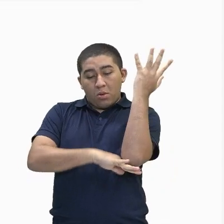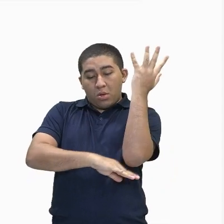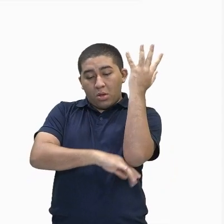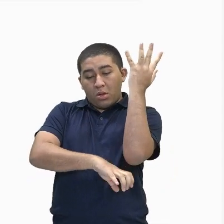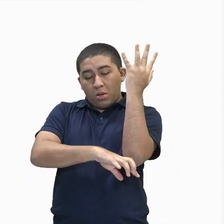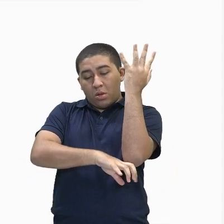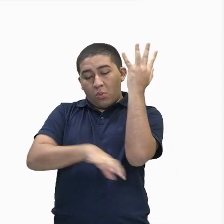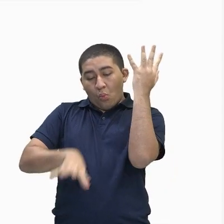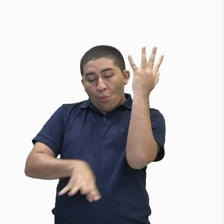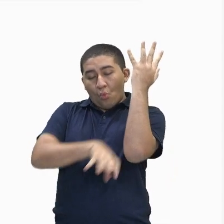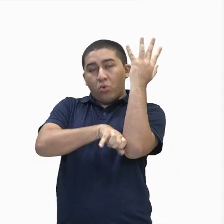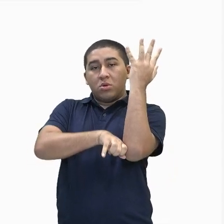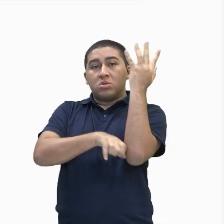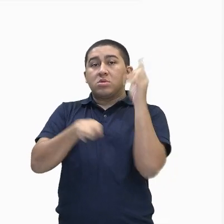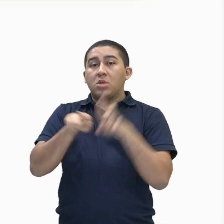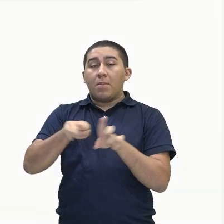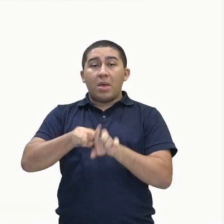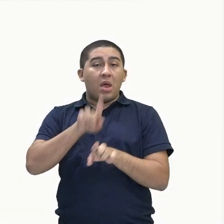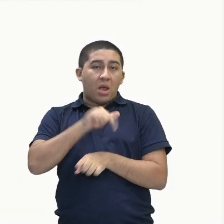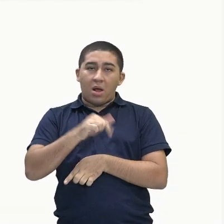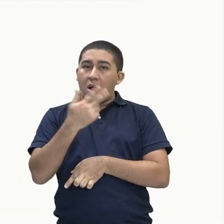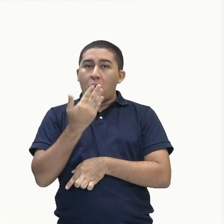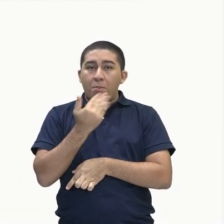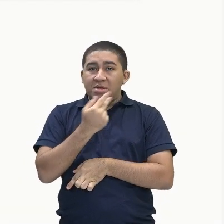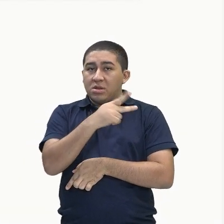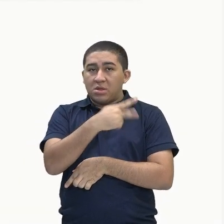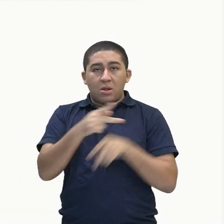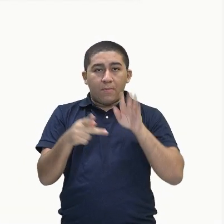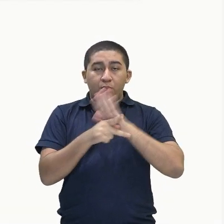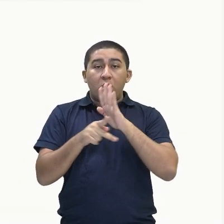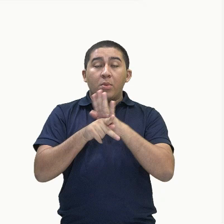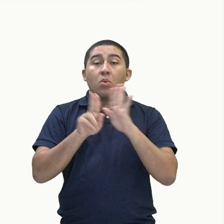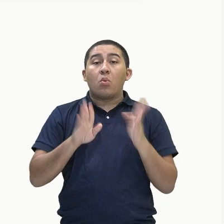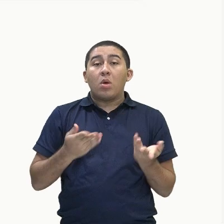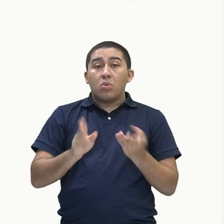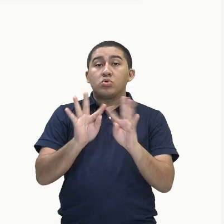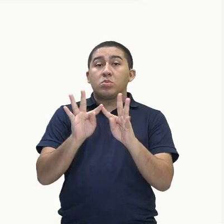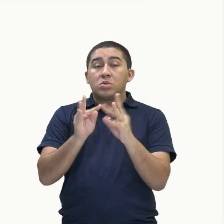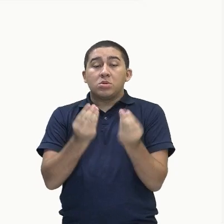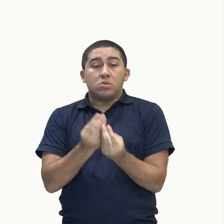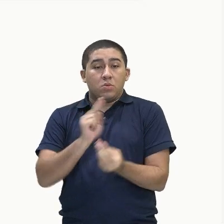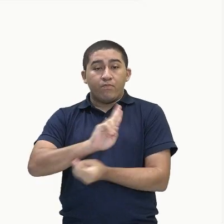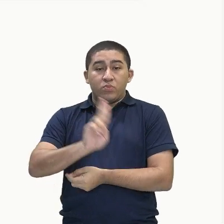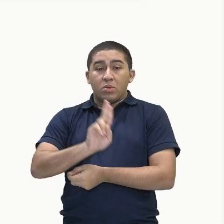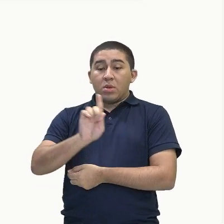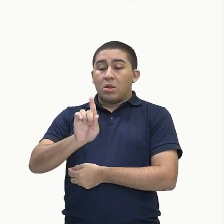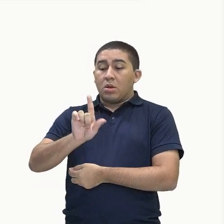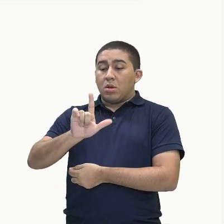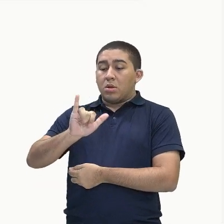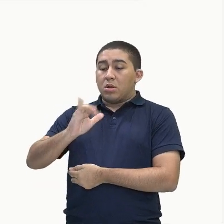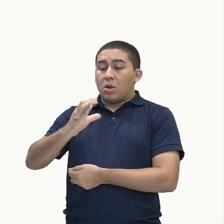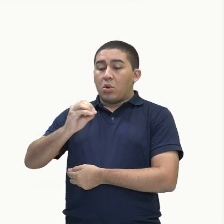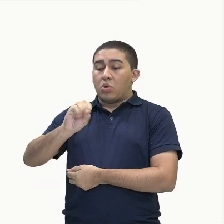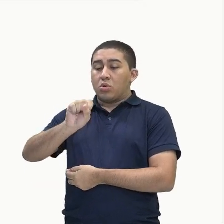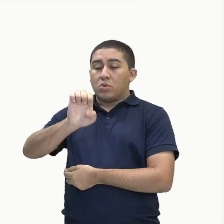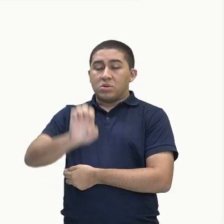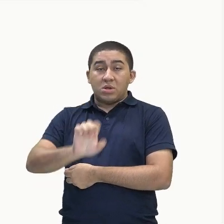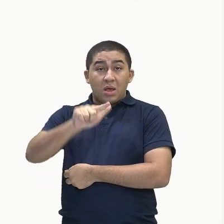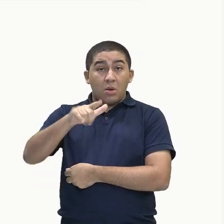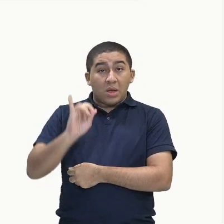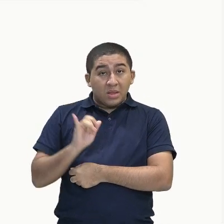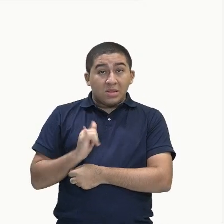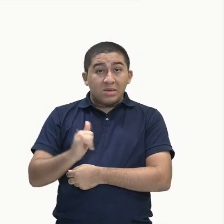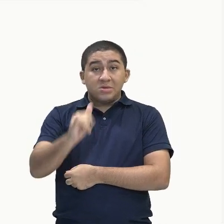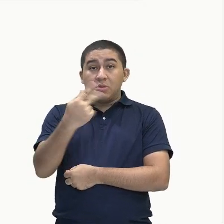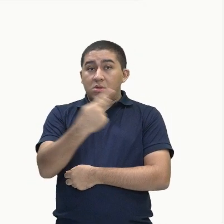alimento. Que alimento é esse? É a glicose. A glicose é a partícula energética que esses seres